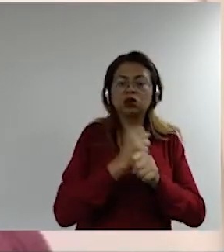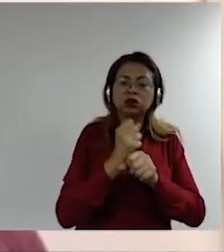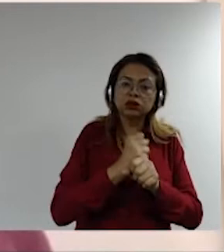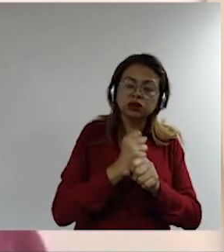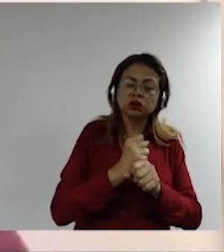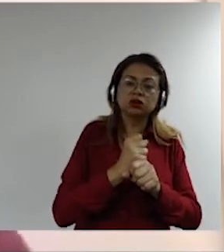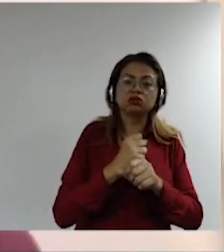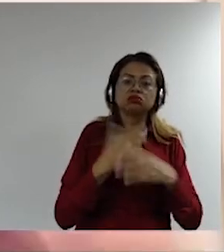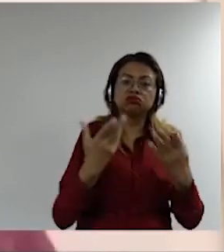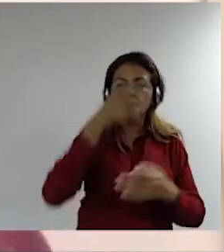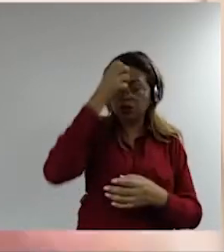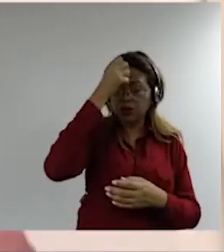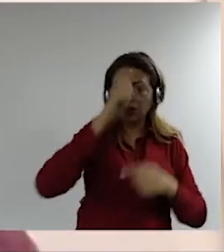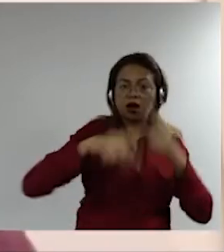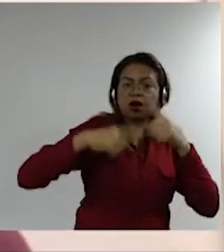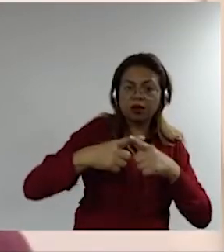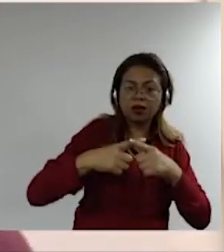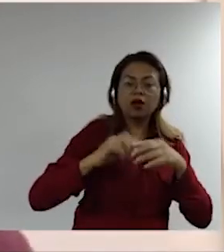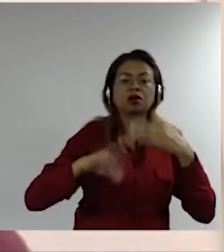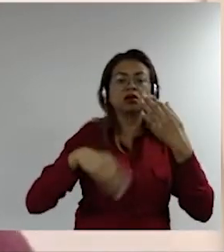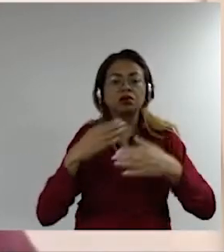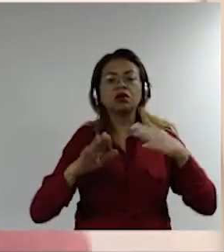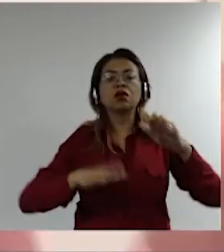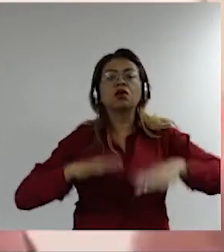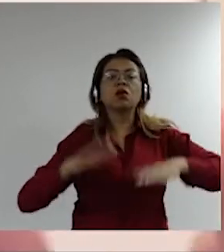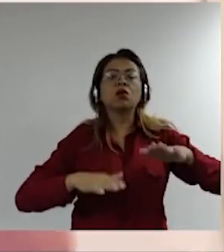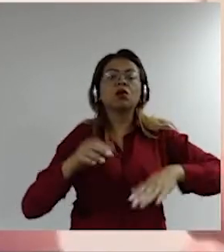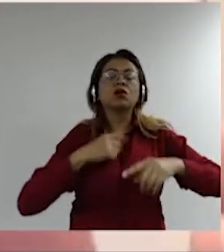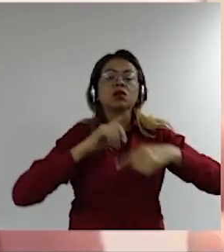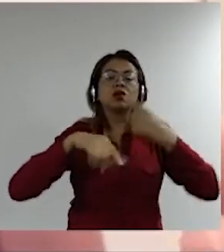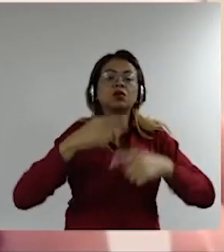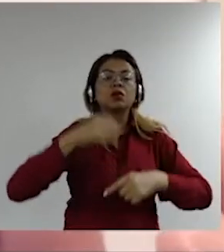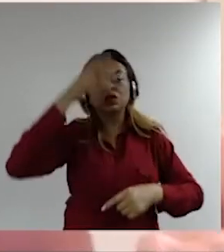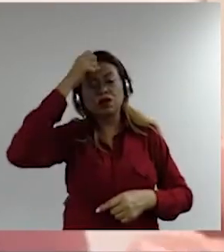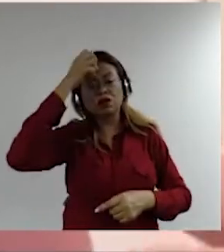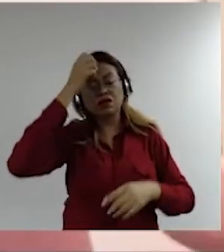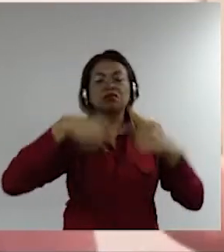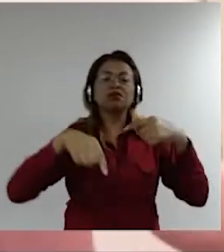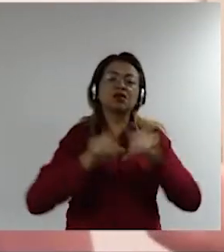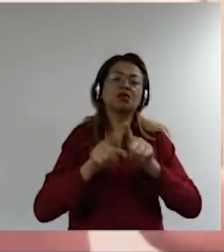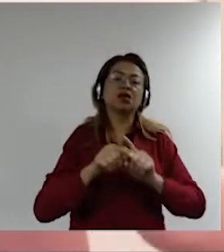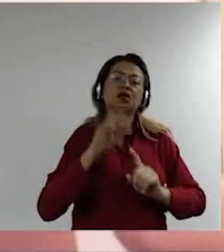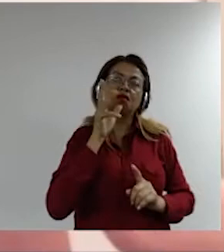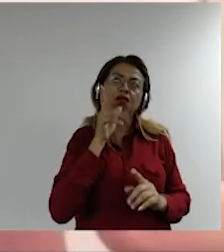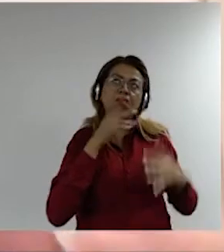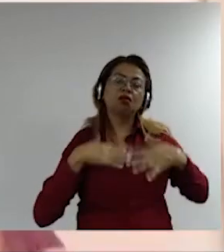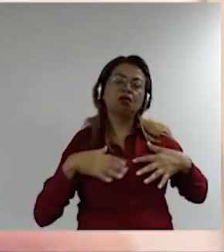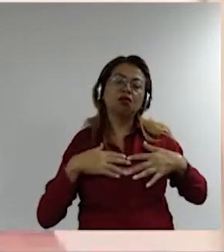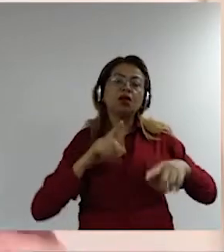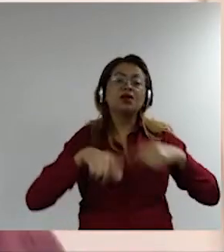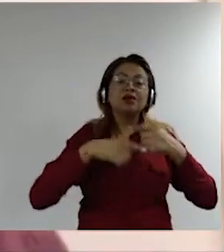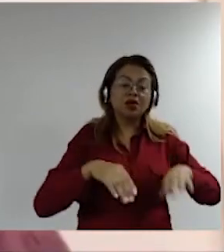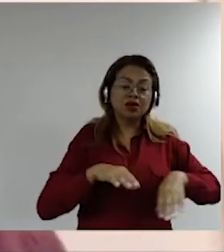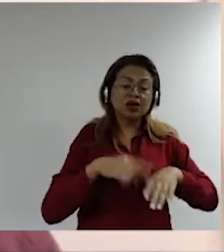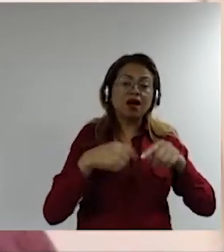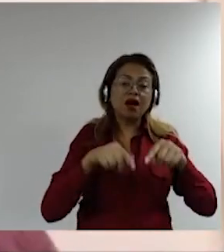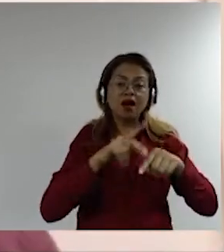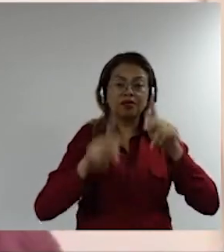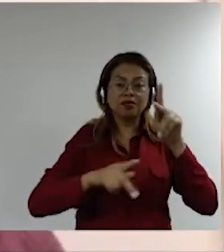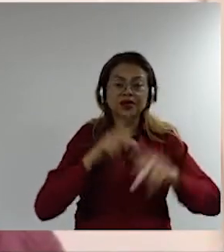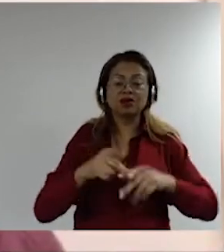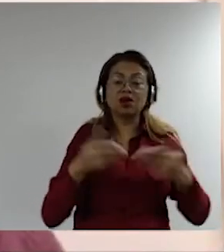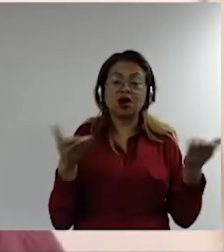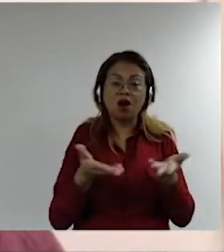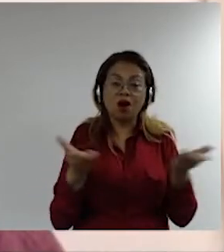e quem aprendeu mais acaba se acomodando, relaxando um pouquinho, essas coisas se encontram ao longo do tempo. Qual que é o problema